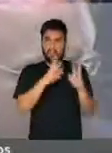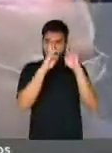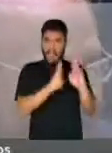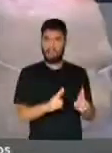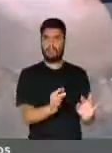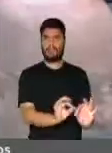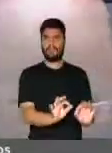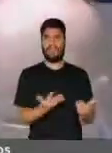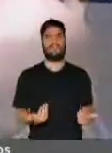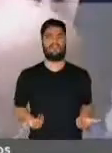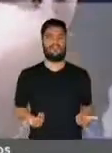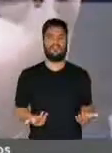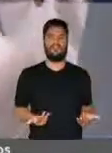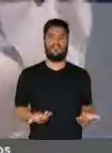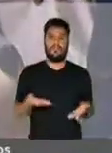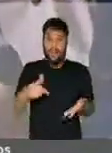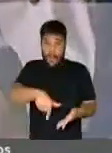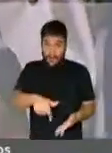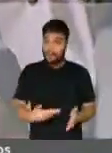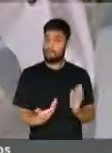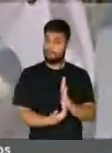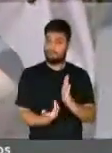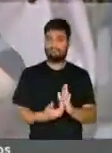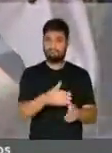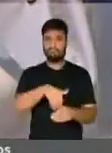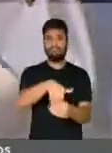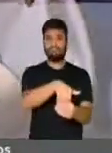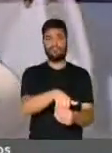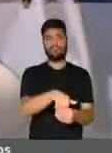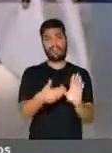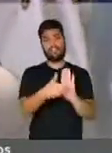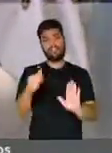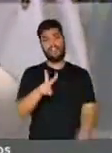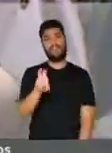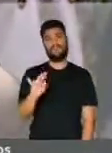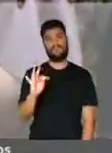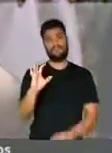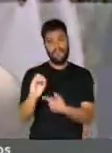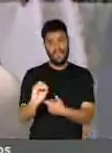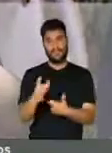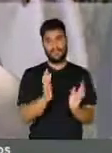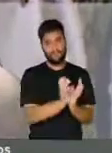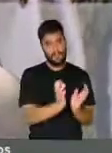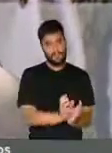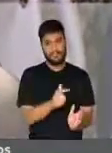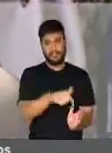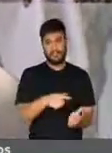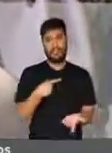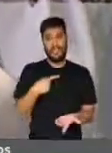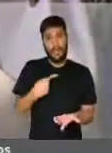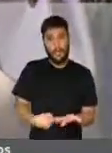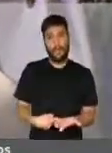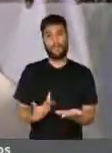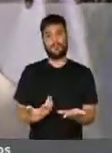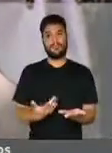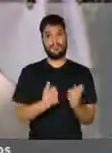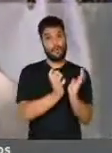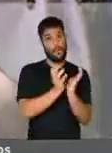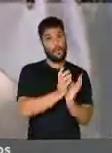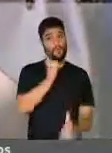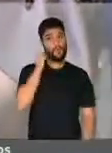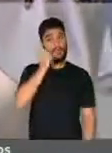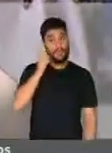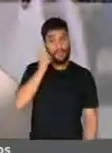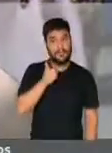desrespeitosa. Aqui hoje, nós vamos votar a derrubada do veto. O compromisso desses partidos, diga-se de passagem que a Frente